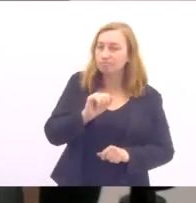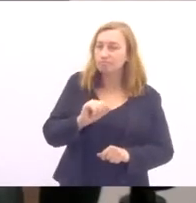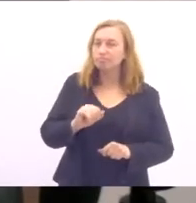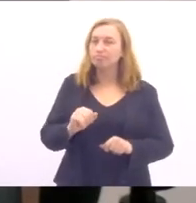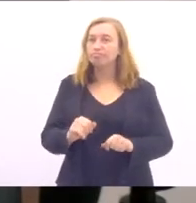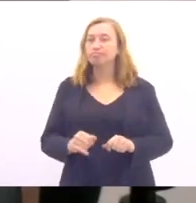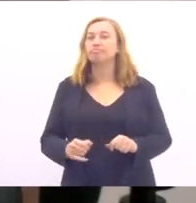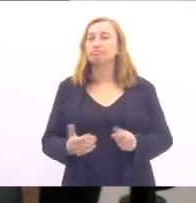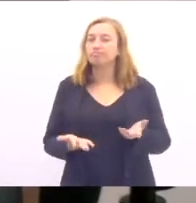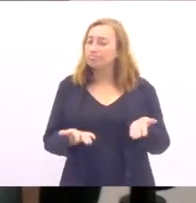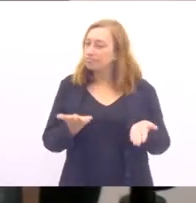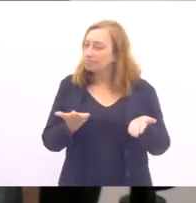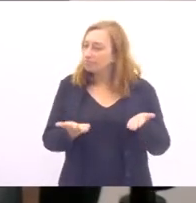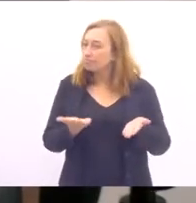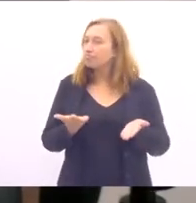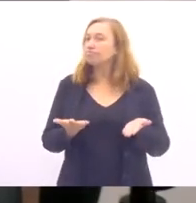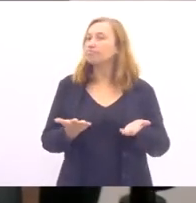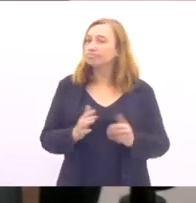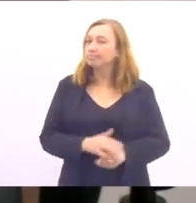estabelecer